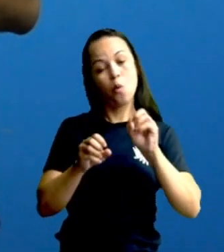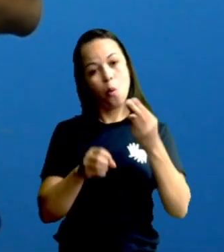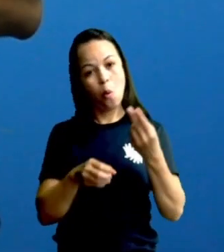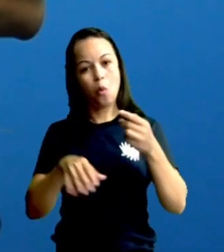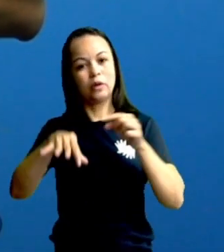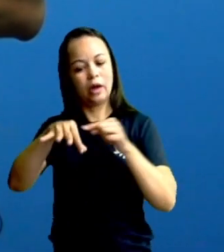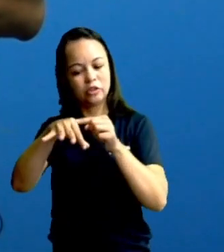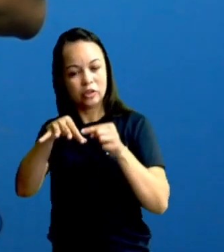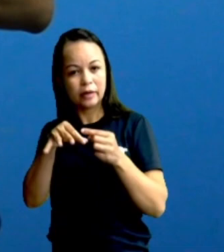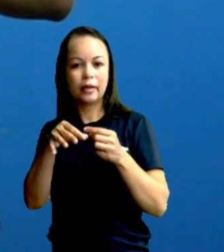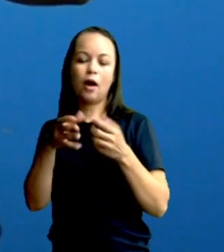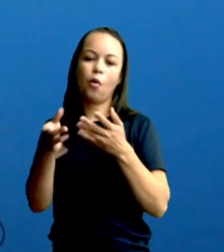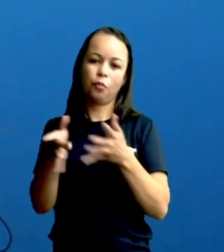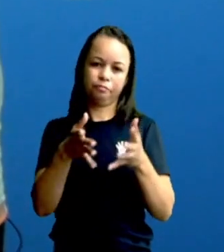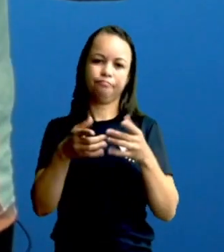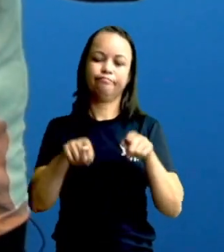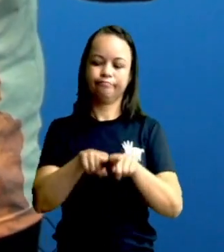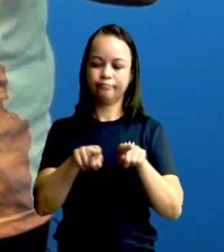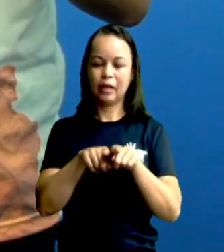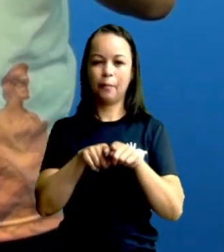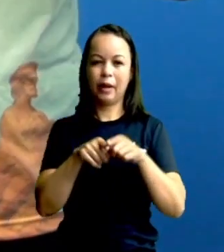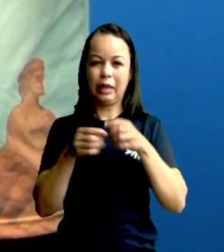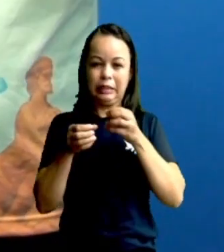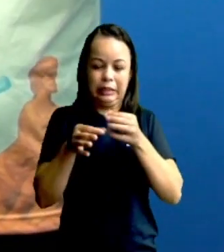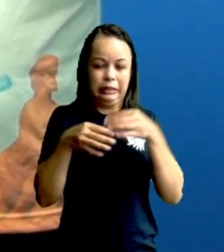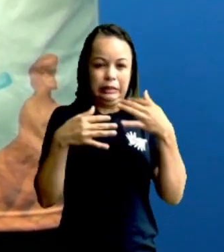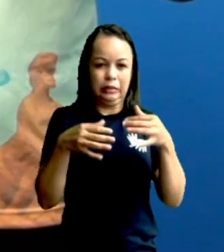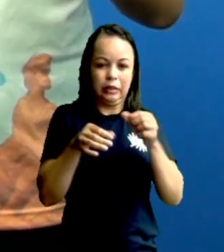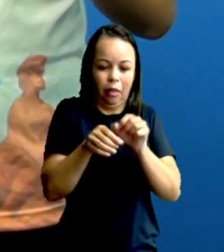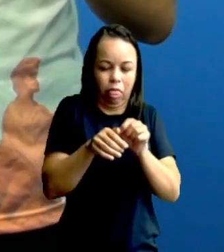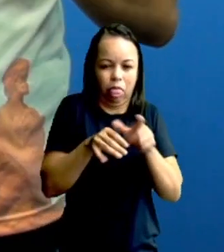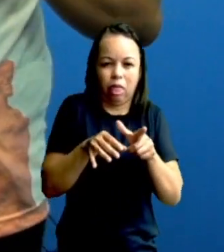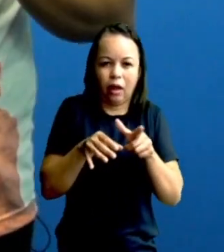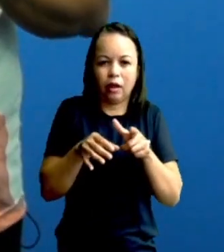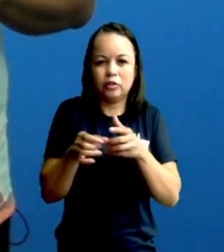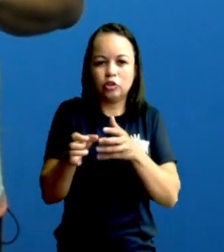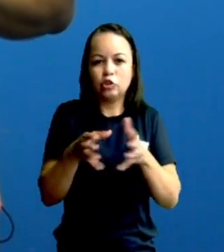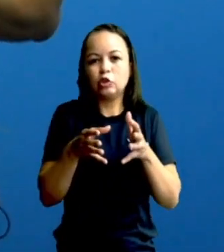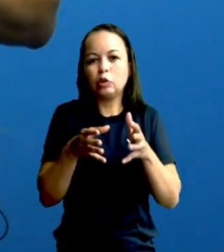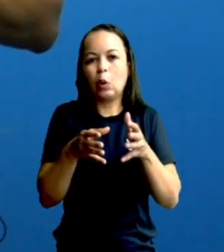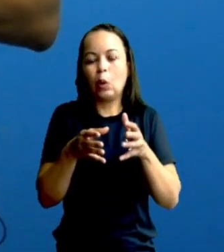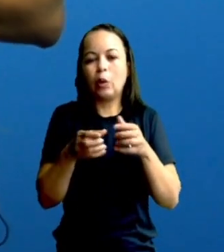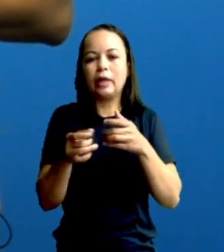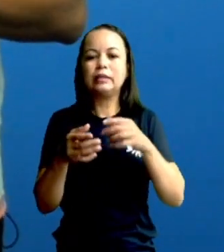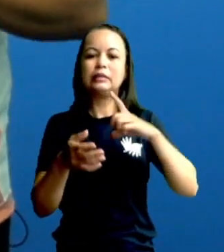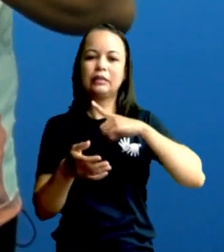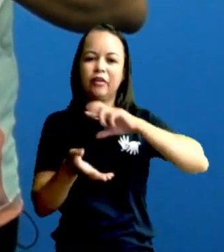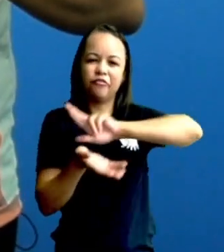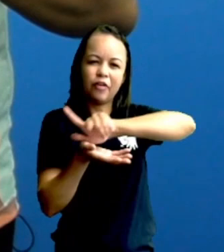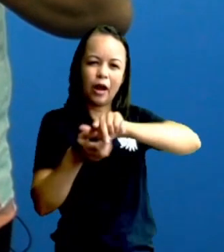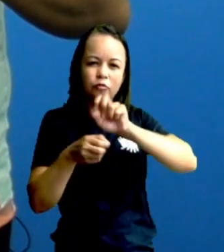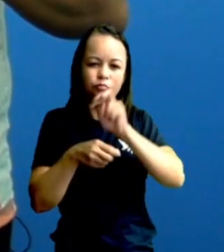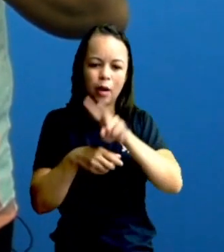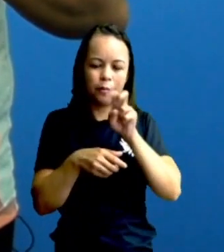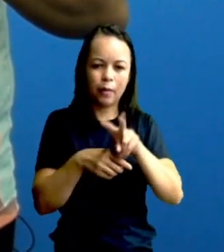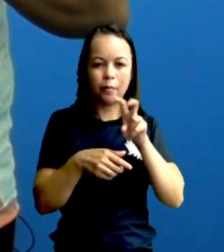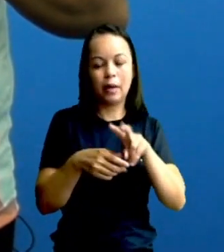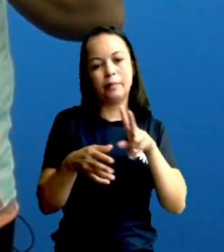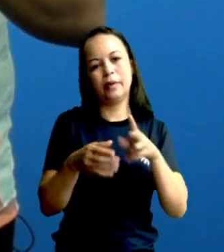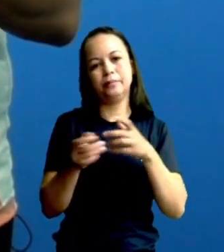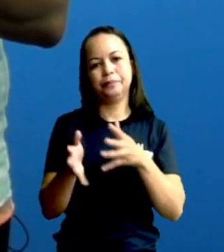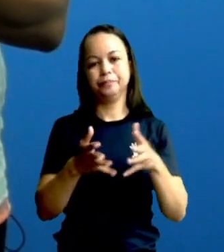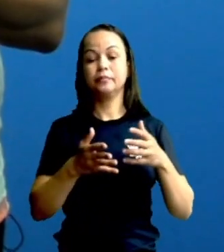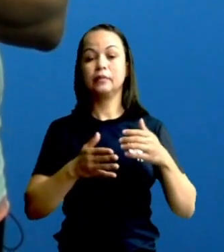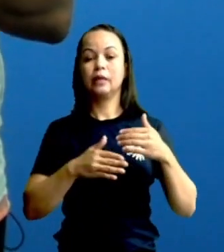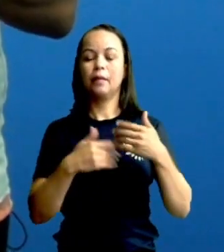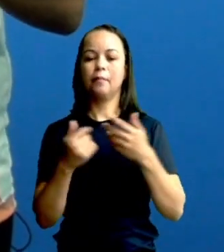bolinhas, que nessas bolinhas, quando estoura, naquele momento dela está bem latente, bem evidente, está cheio de vírus. E aí ela estaria na fase, vamos dizer assim,